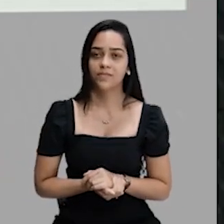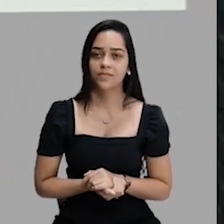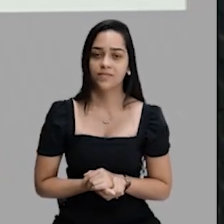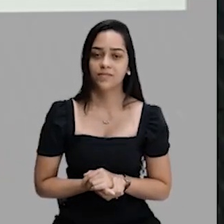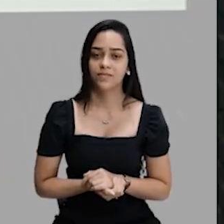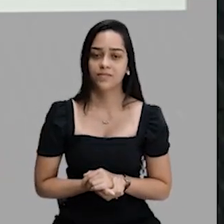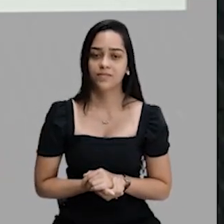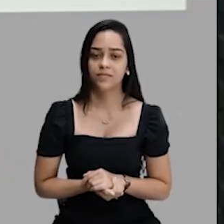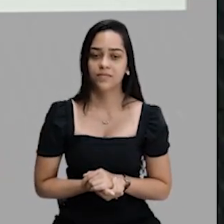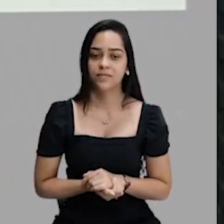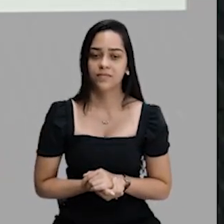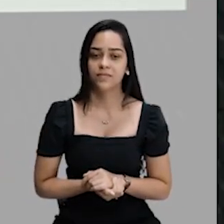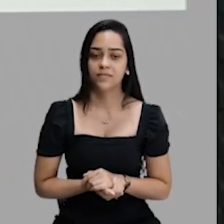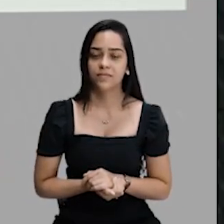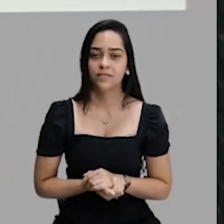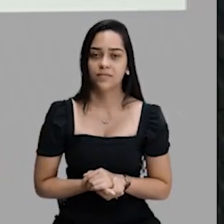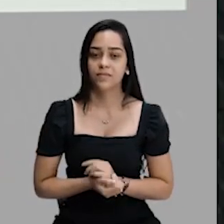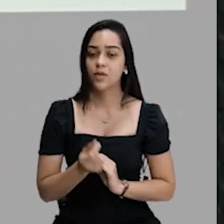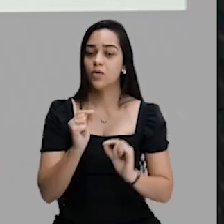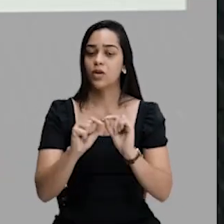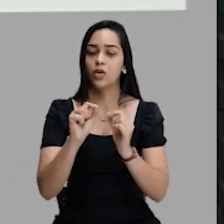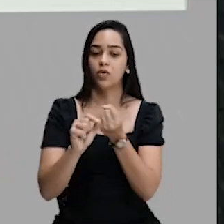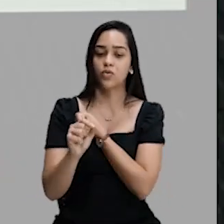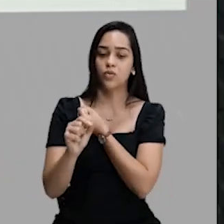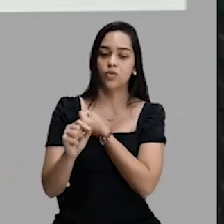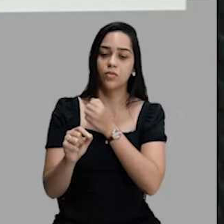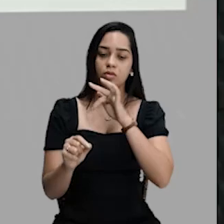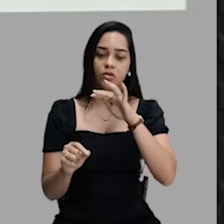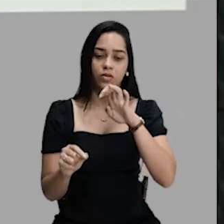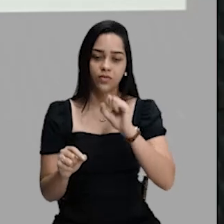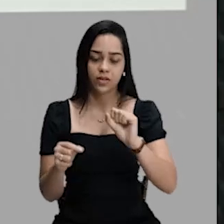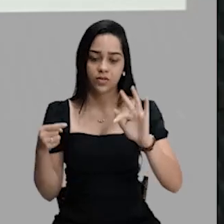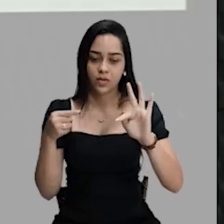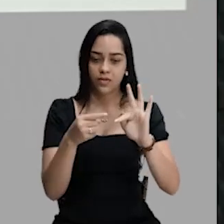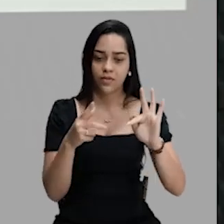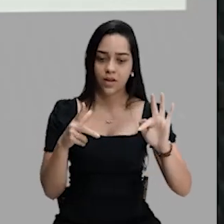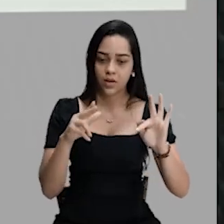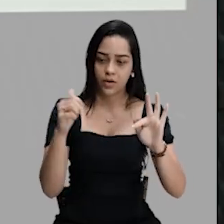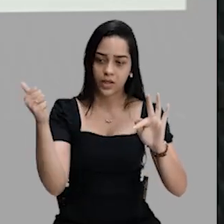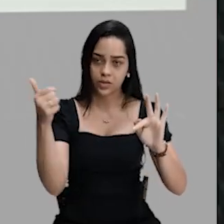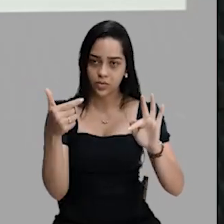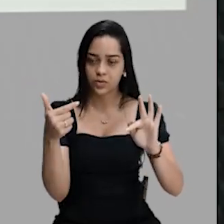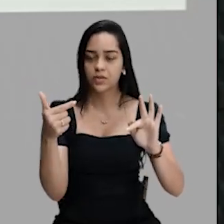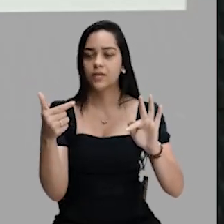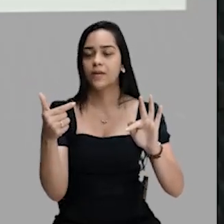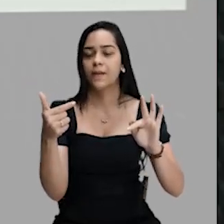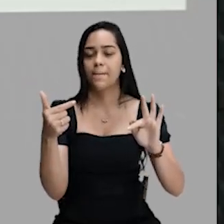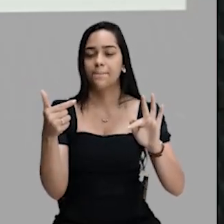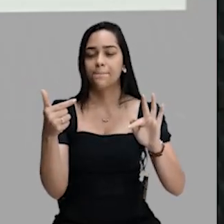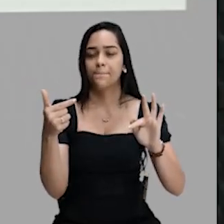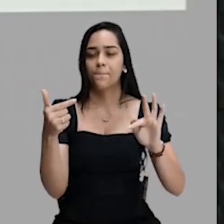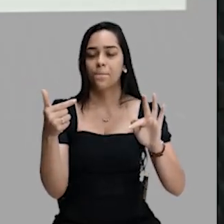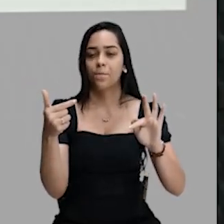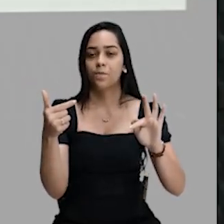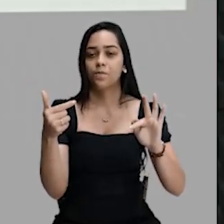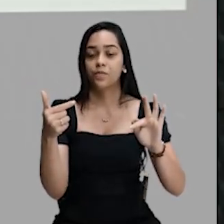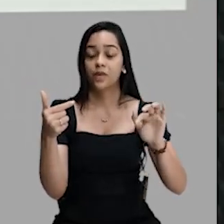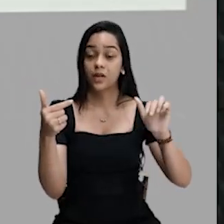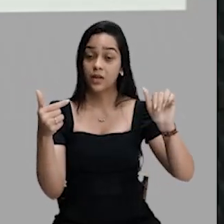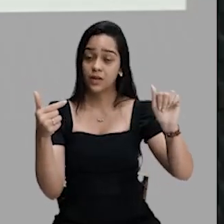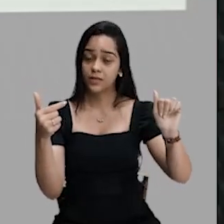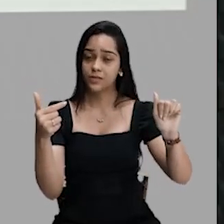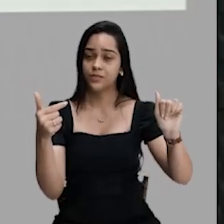eu vou colocar que ele me deu que o número de faces, o meu F, é igual a 12, certo? e disse que o meu